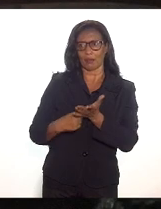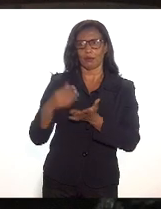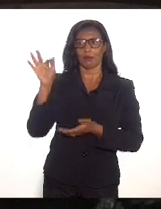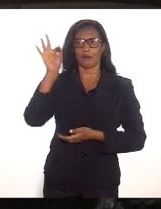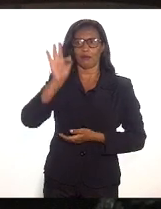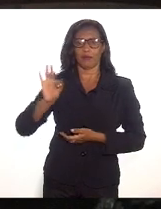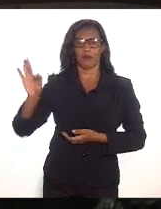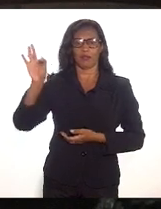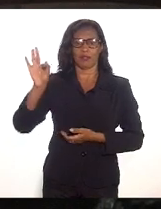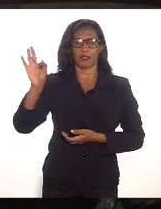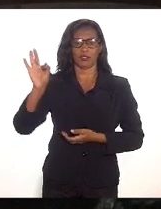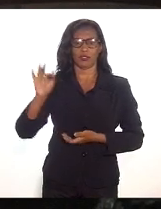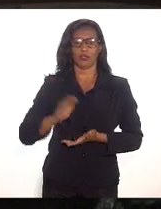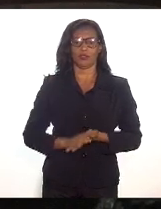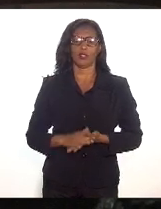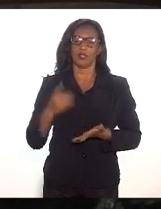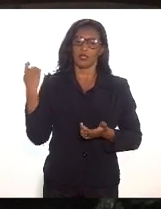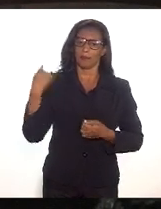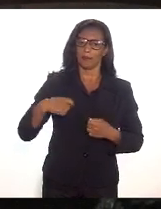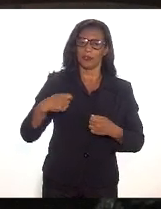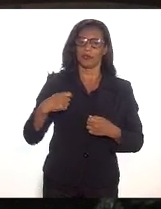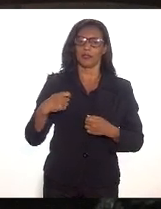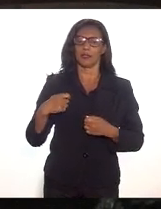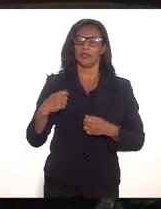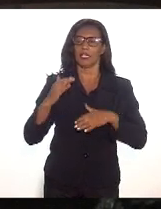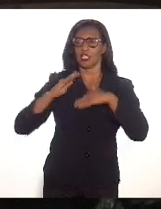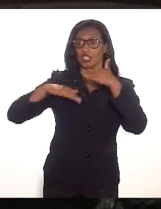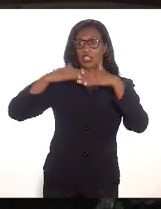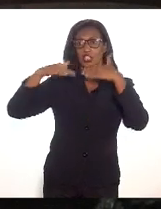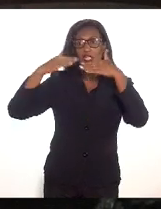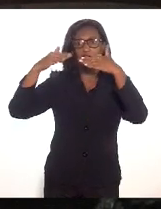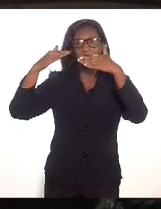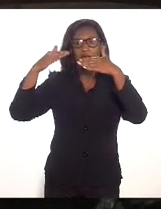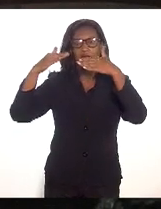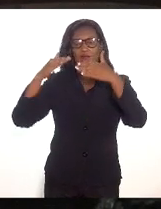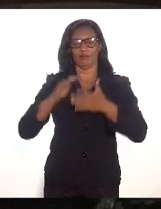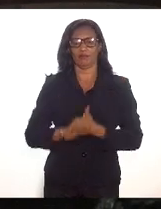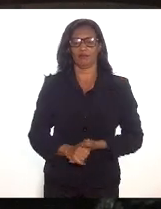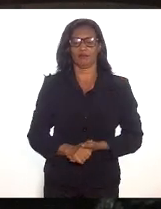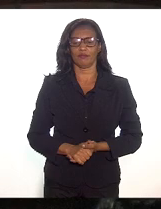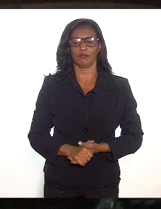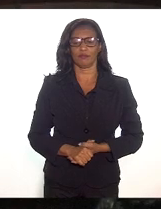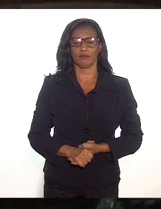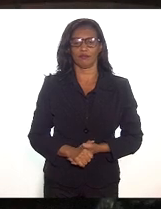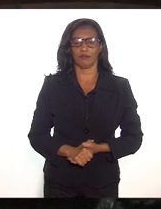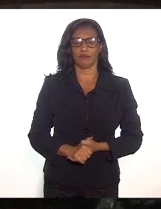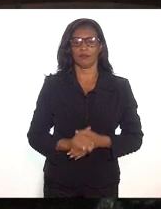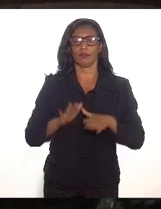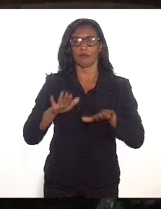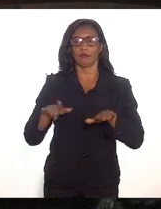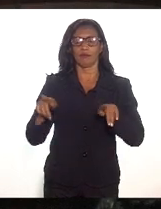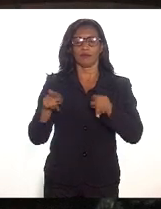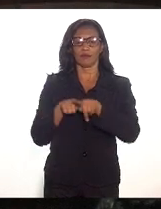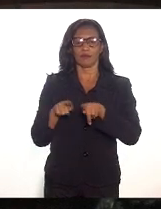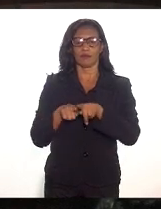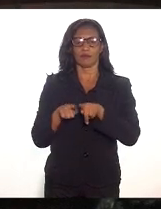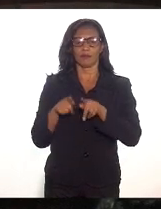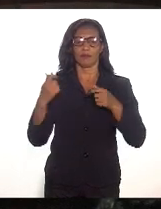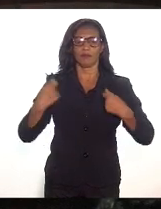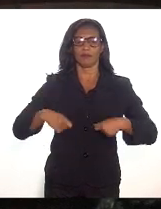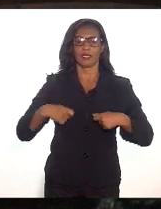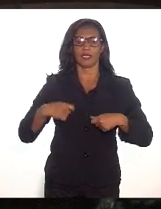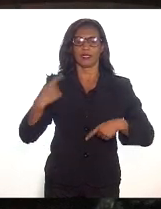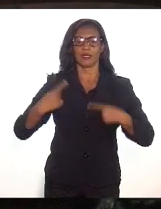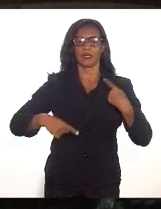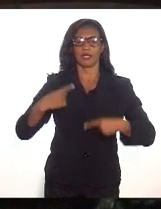A gente precisa debater a possibilidade do Rio gerar desenvolvimento. Mas, sobretudo, a gente precisa